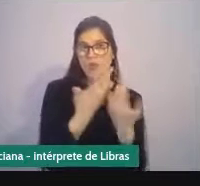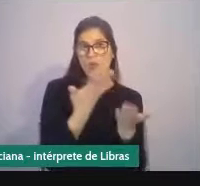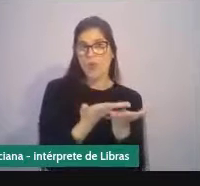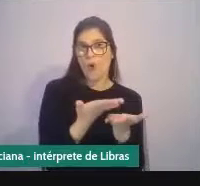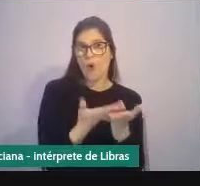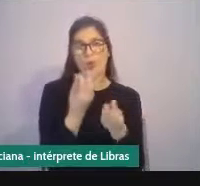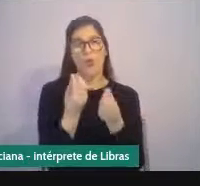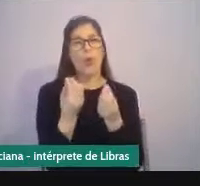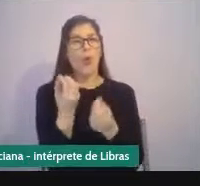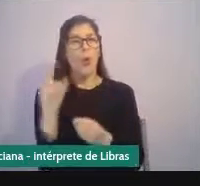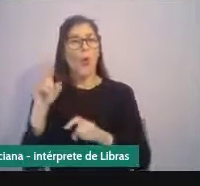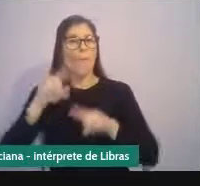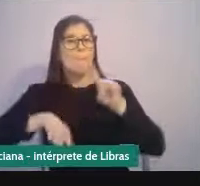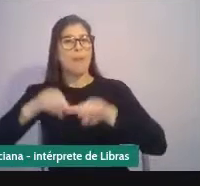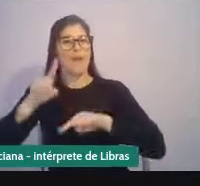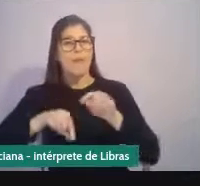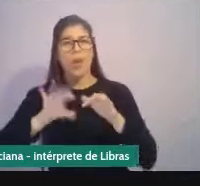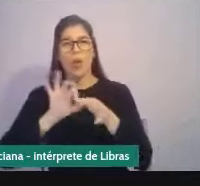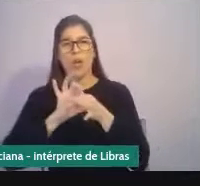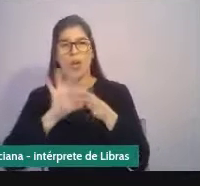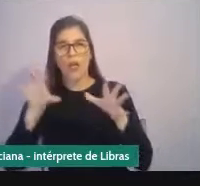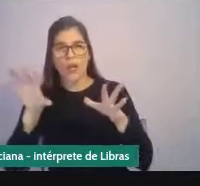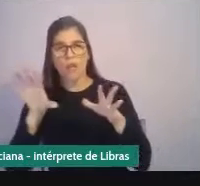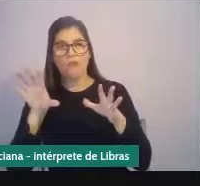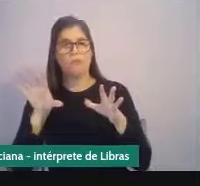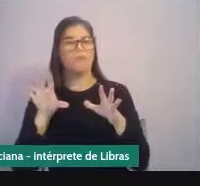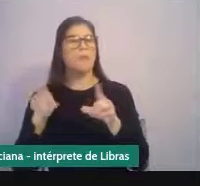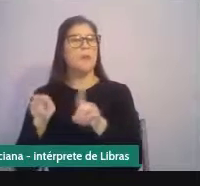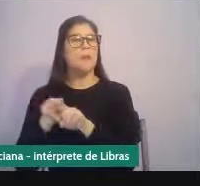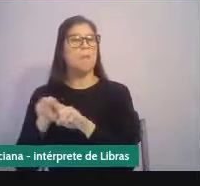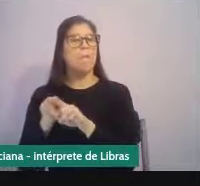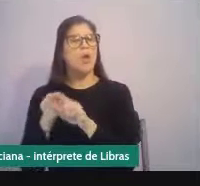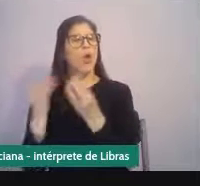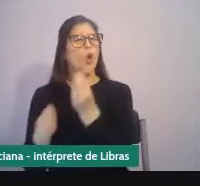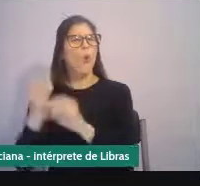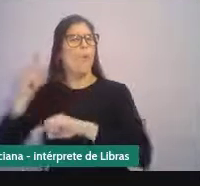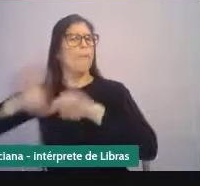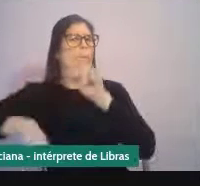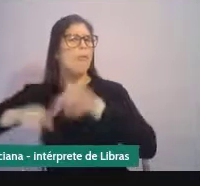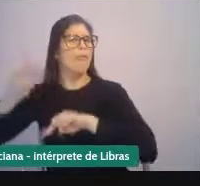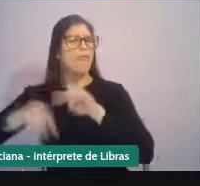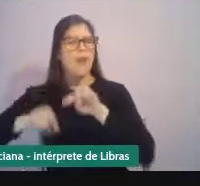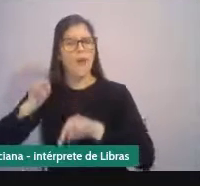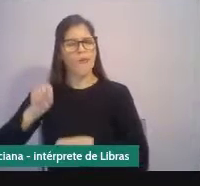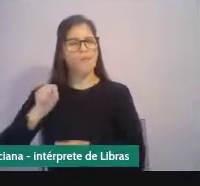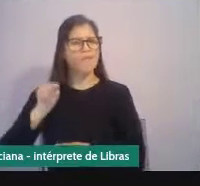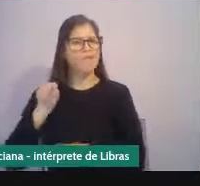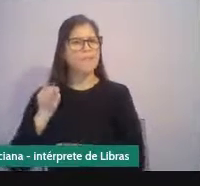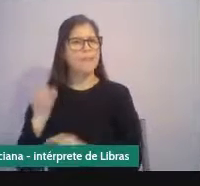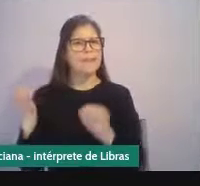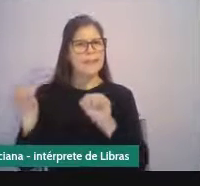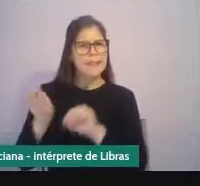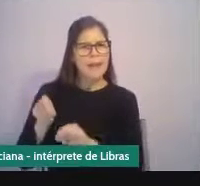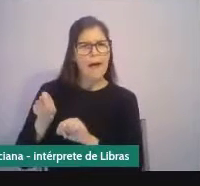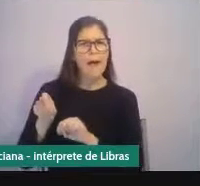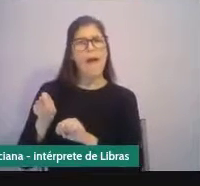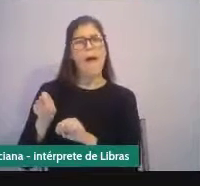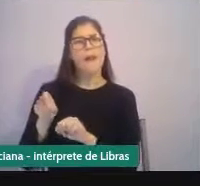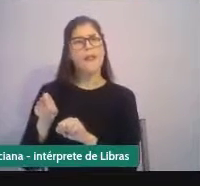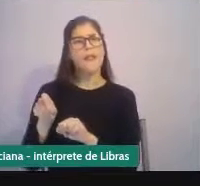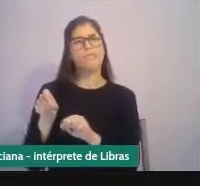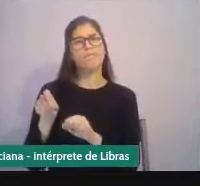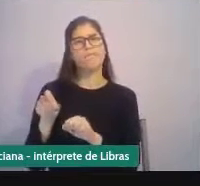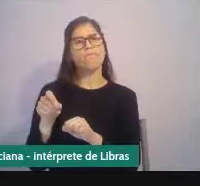material aberto a visitantes do Moodle, e em que medida esse material também está servindo para outros que não